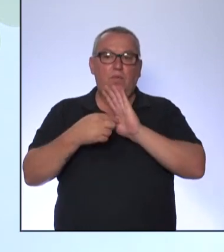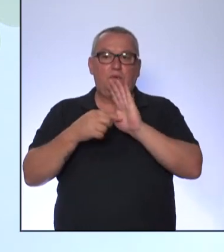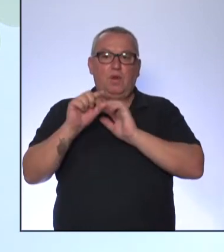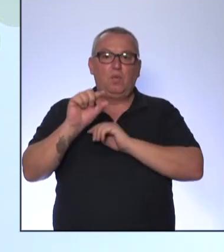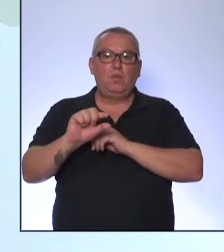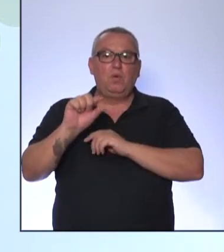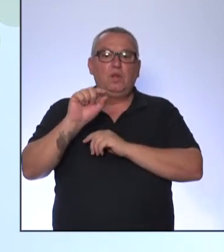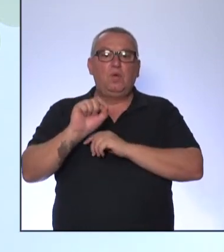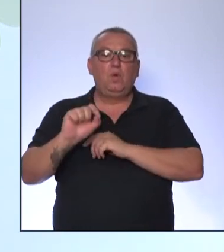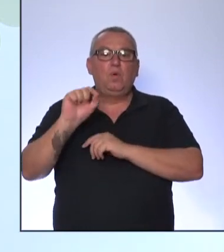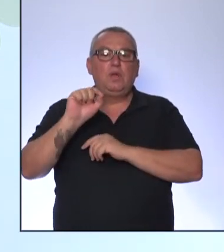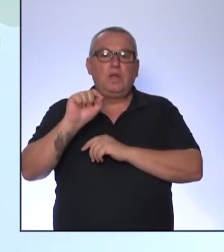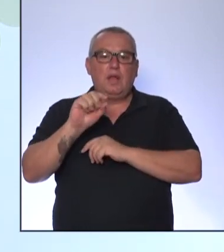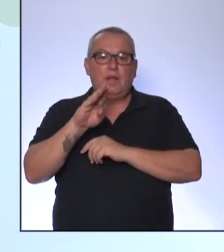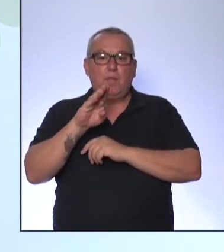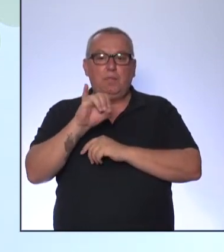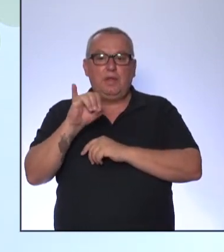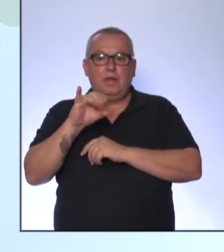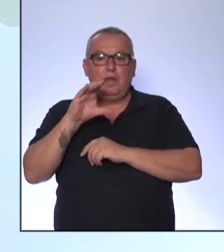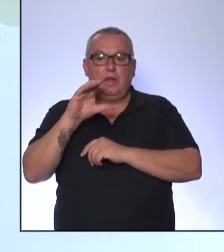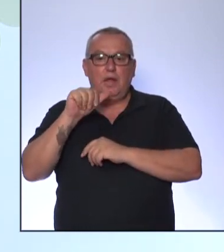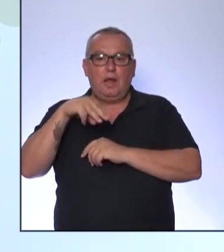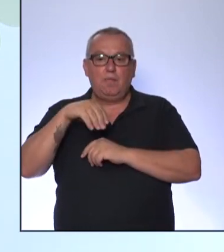o que é essa bicamada.